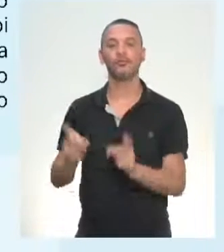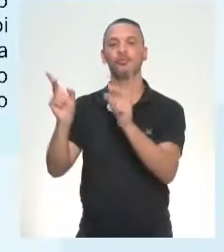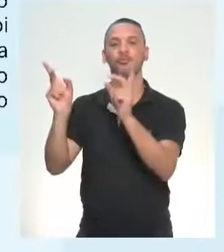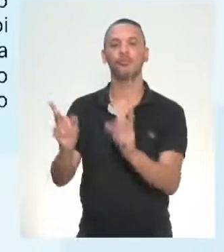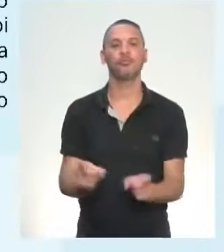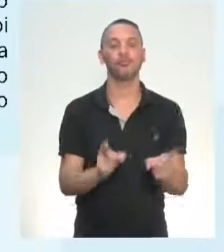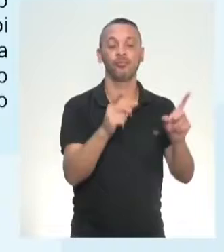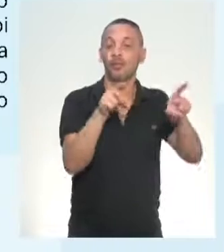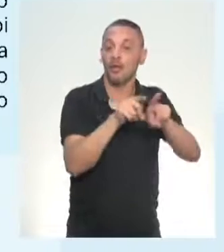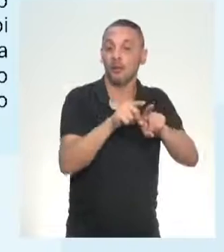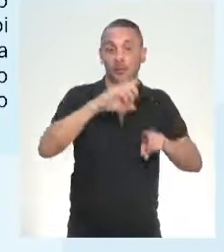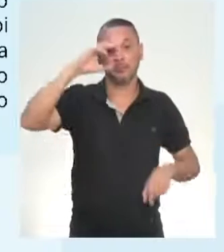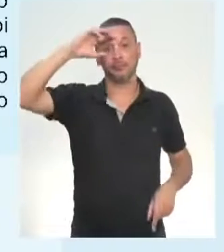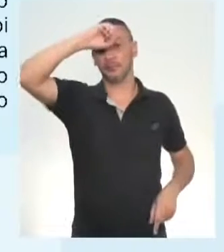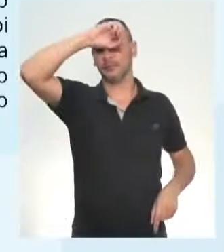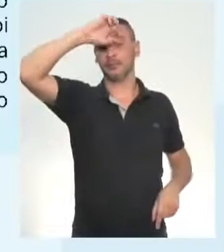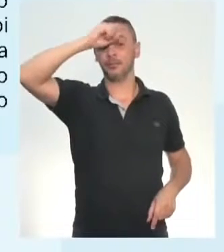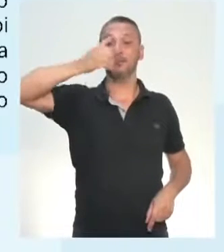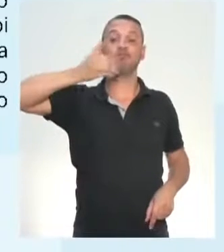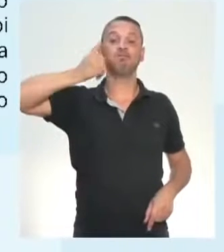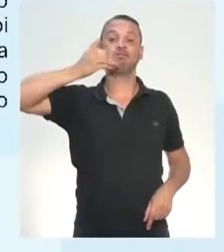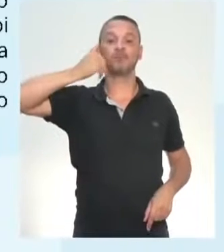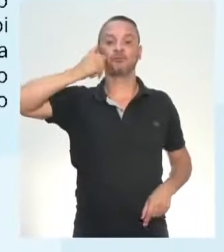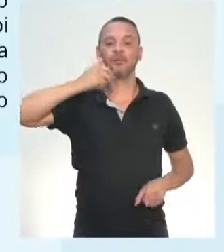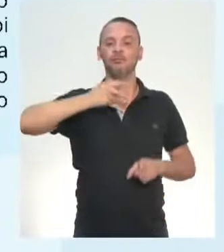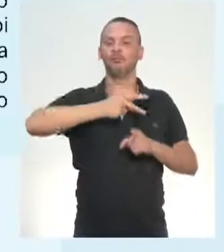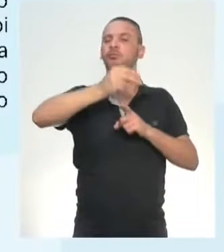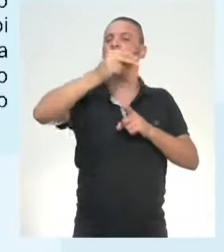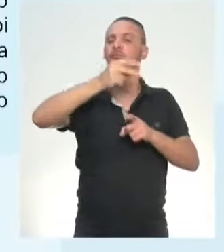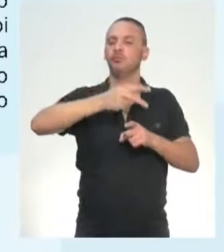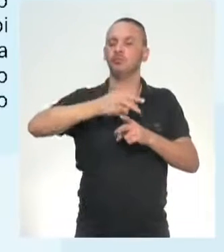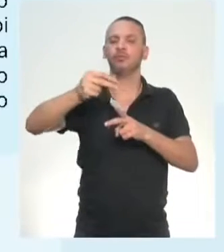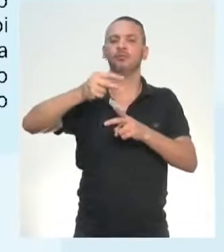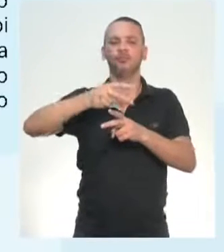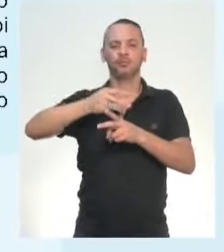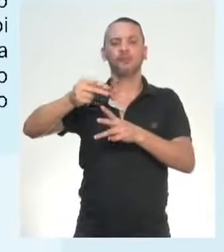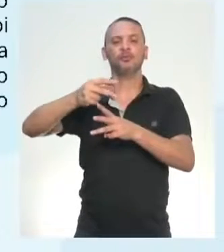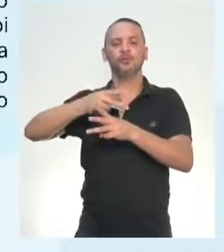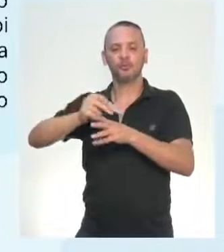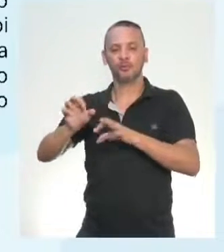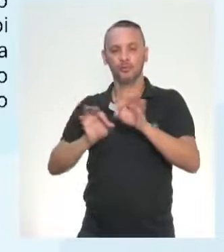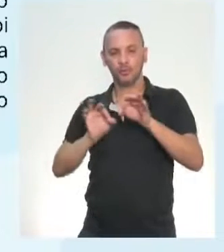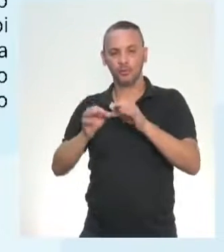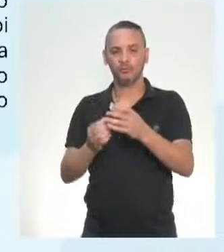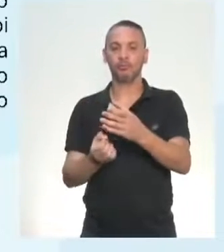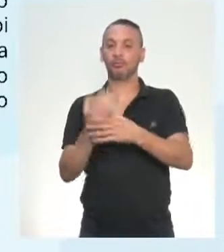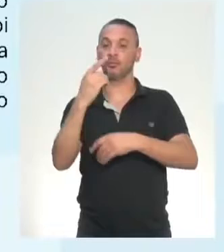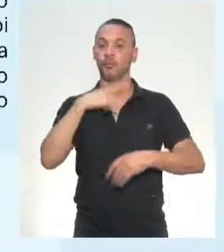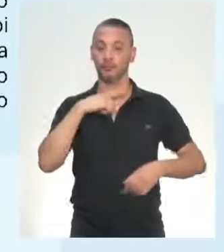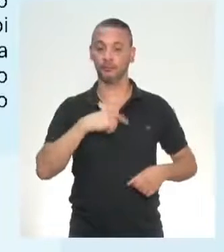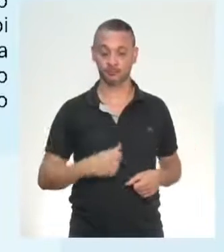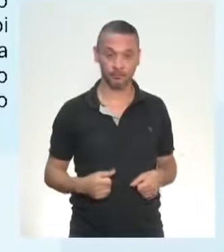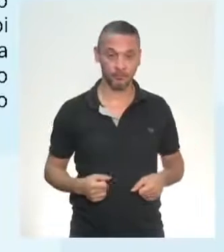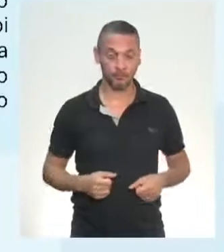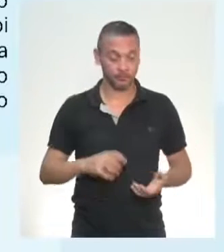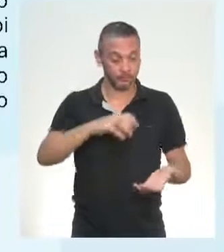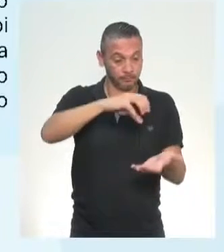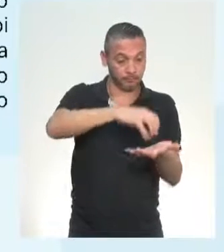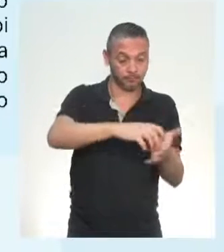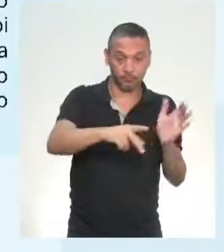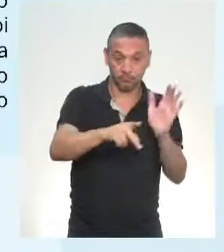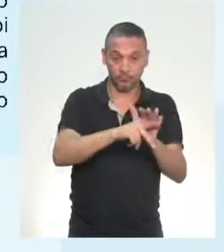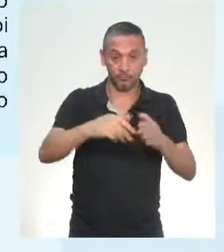e aprendizagem e foi conquistada várias vezes desde a sua fundação. O centro histórico